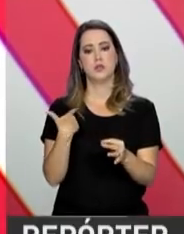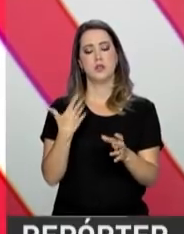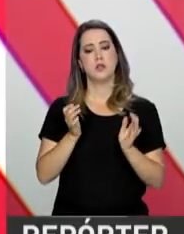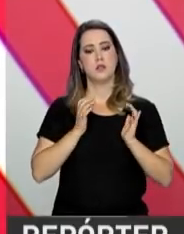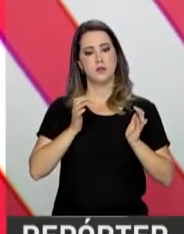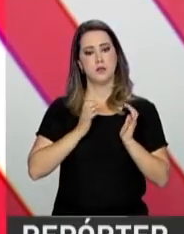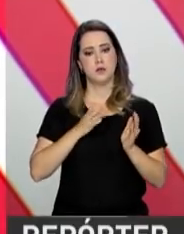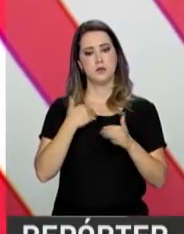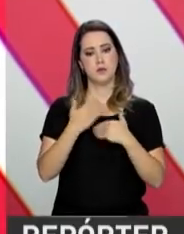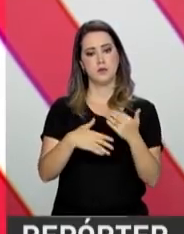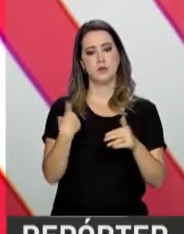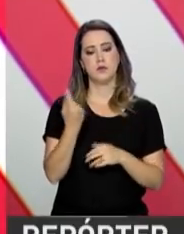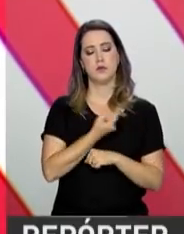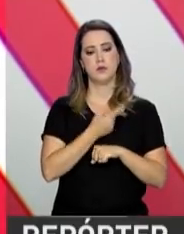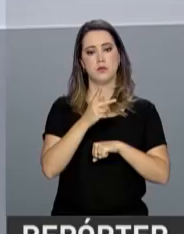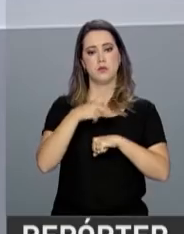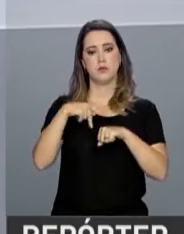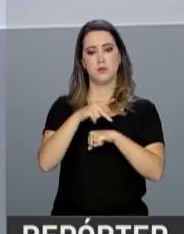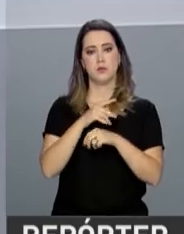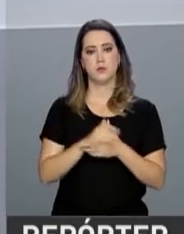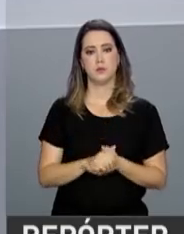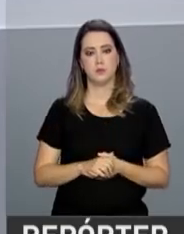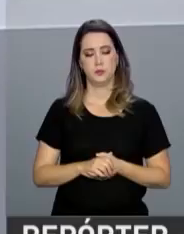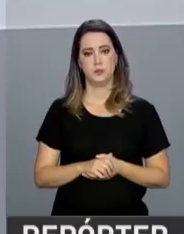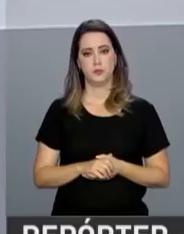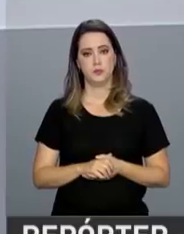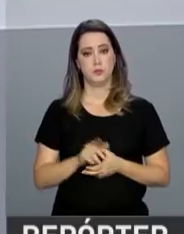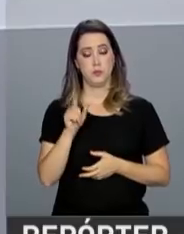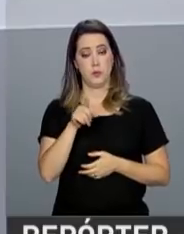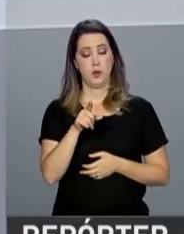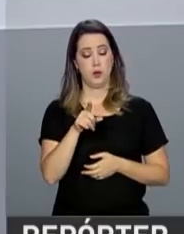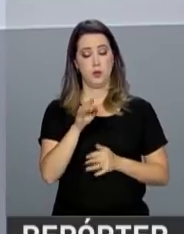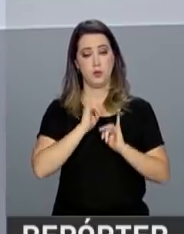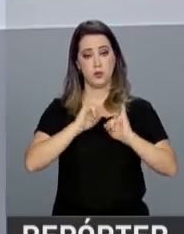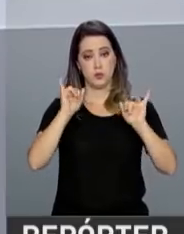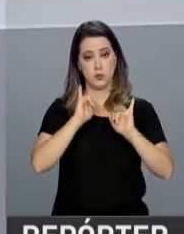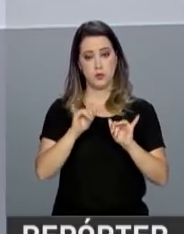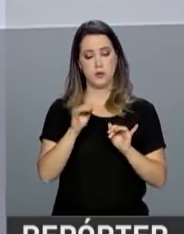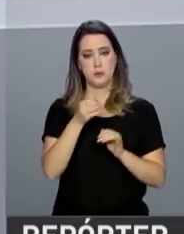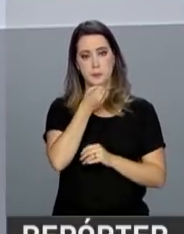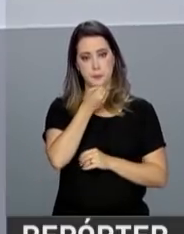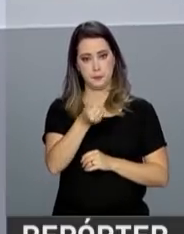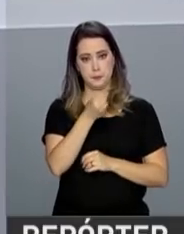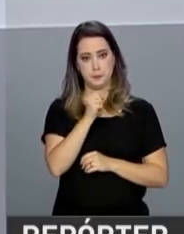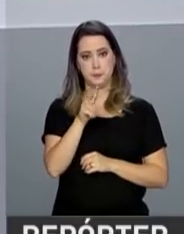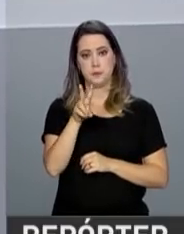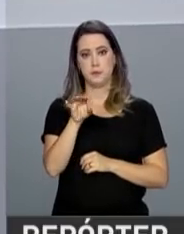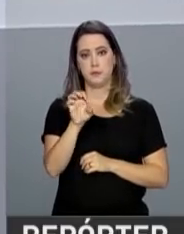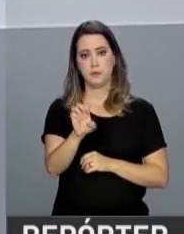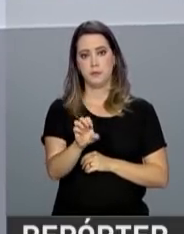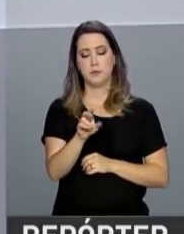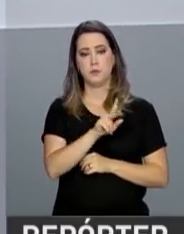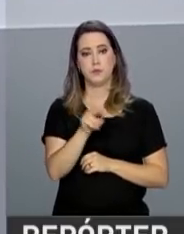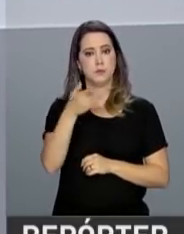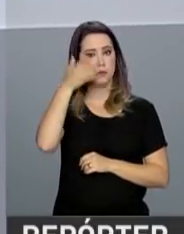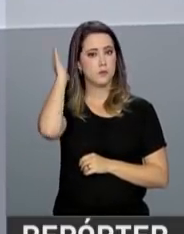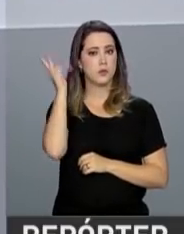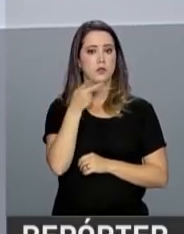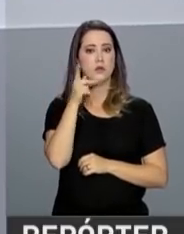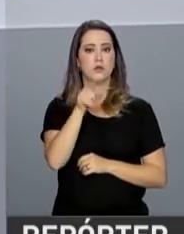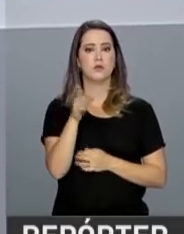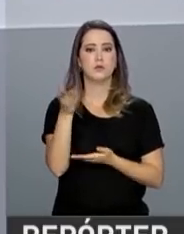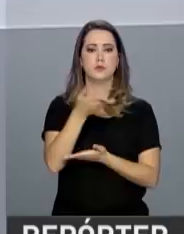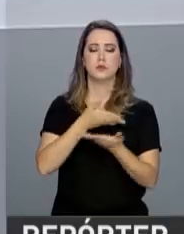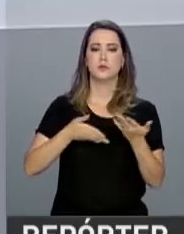de nossos povos e durante a declaração à imprensa o vice presidente dos estados unidos michael pés falou